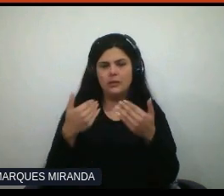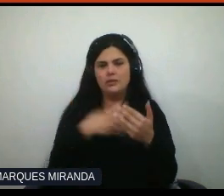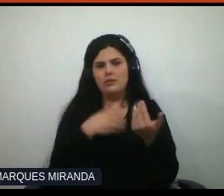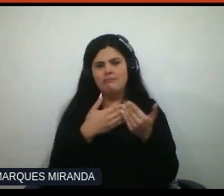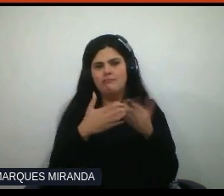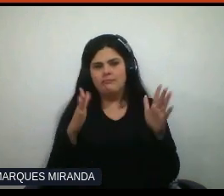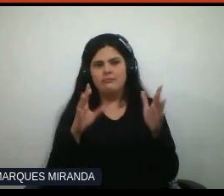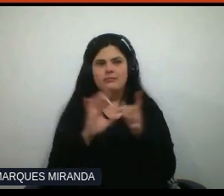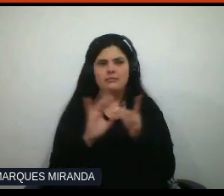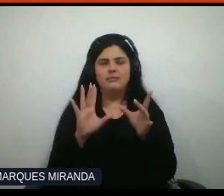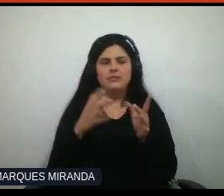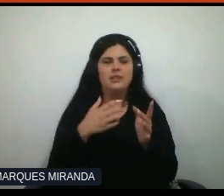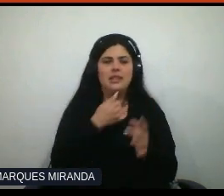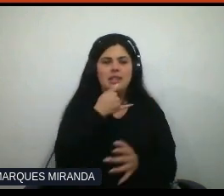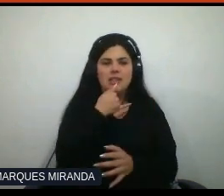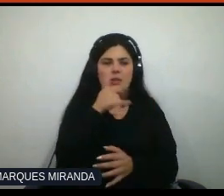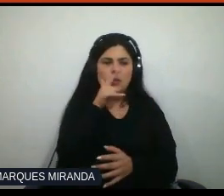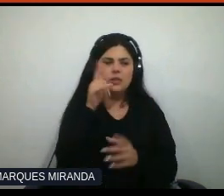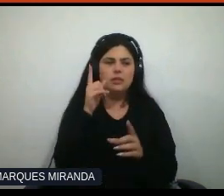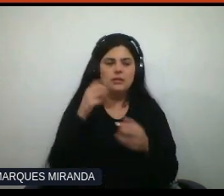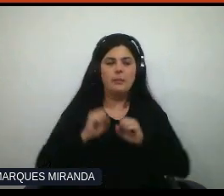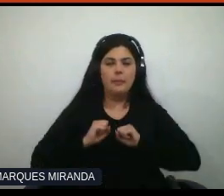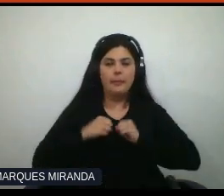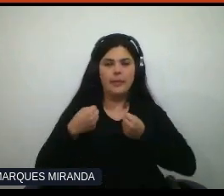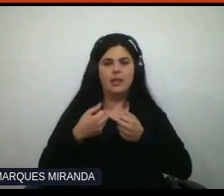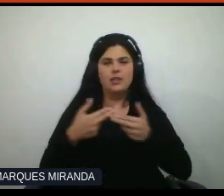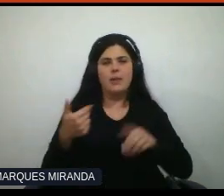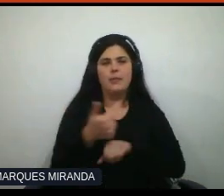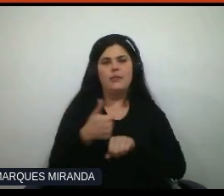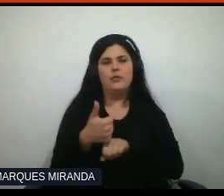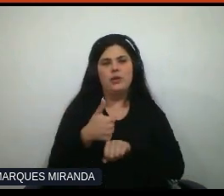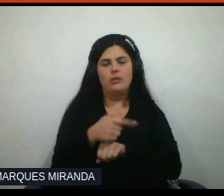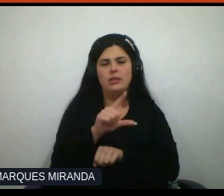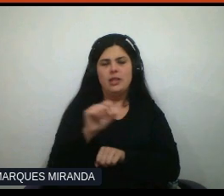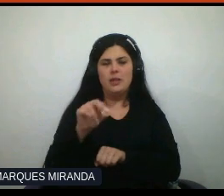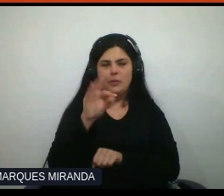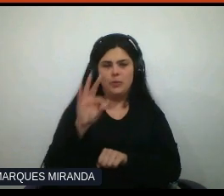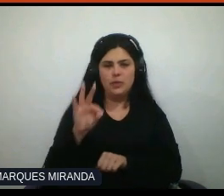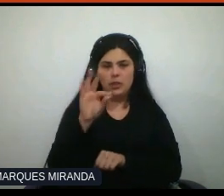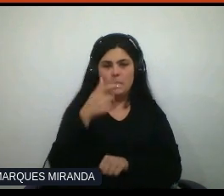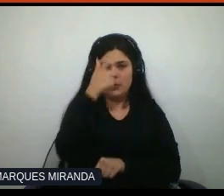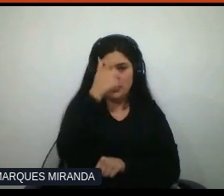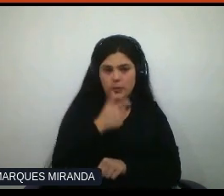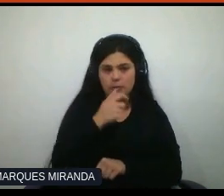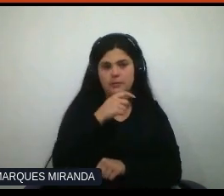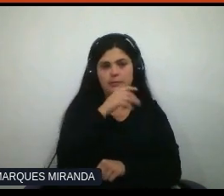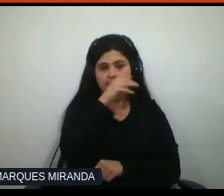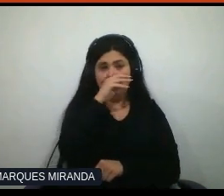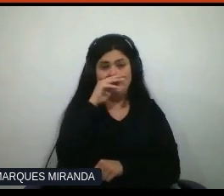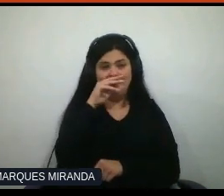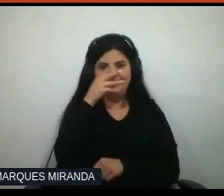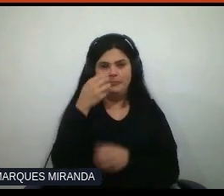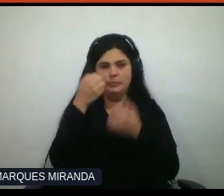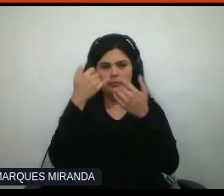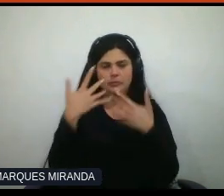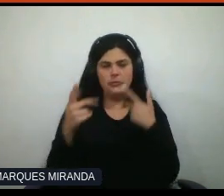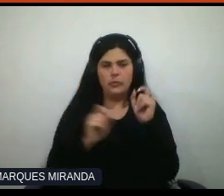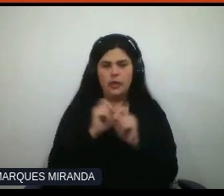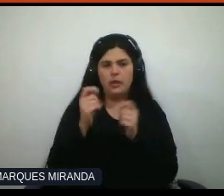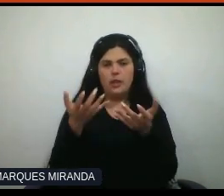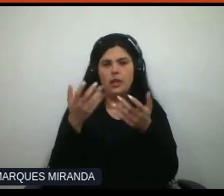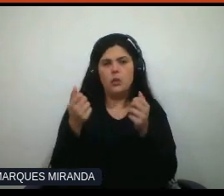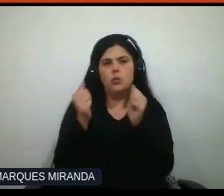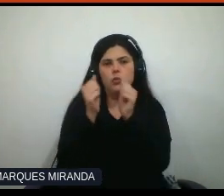eu estou triste, eu não consigo me dedicar uma profissional 100% que sou. Então, eu acho que o que eu tentaria ali? Buscar um